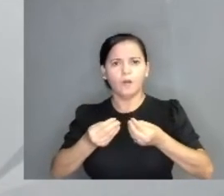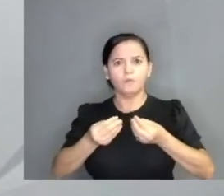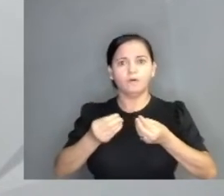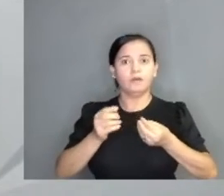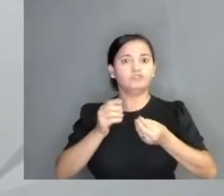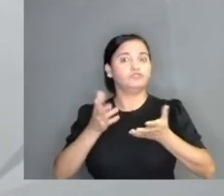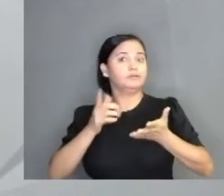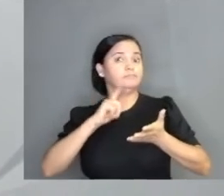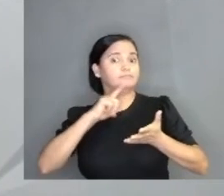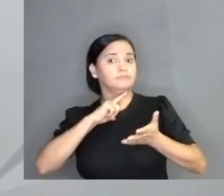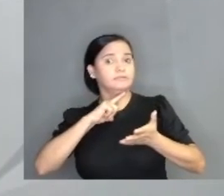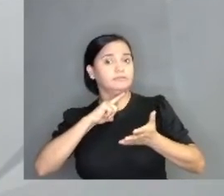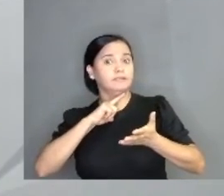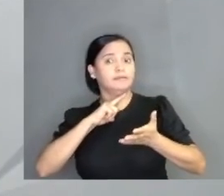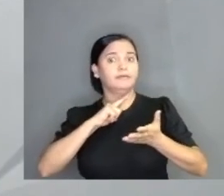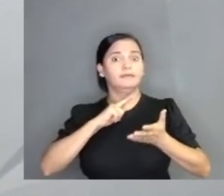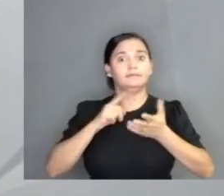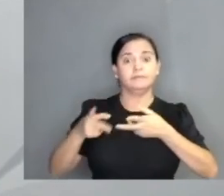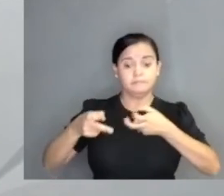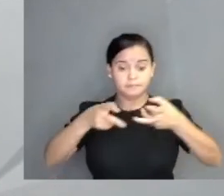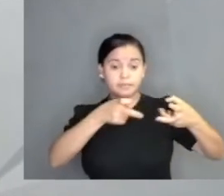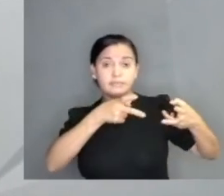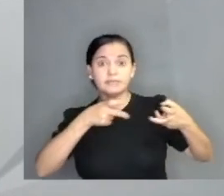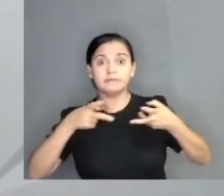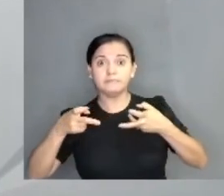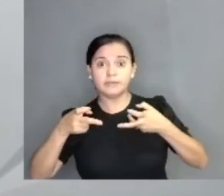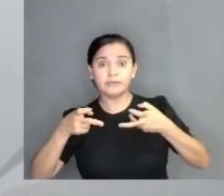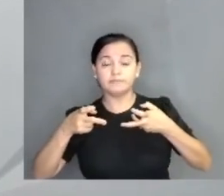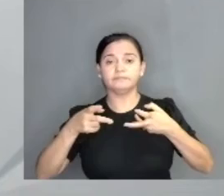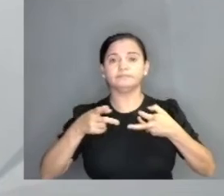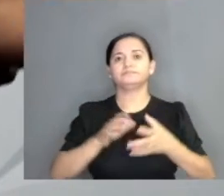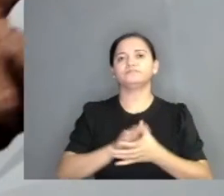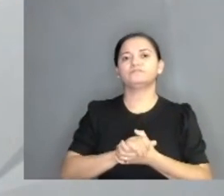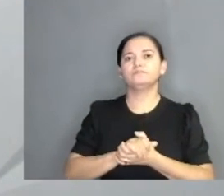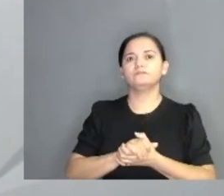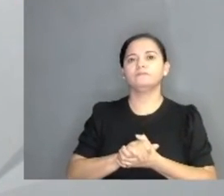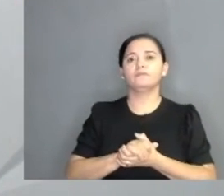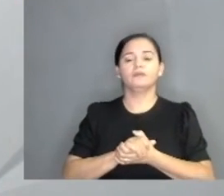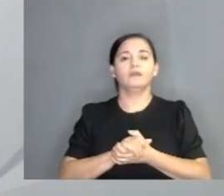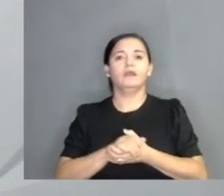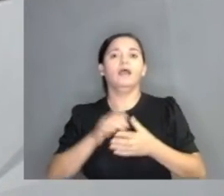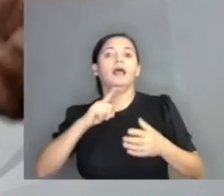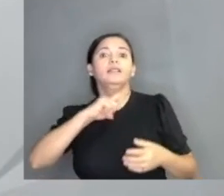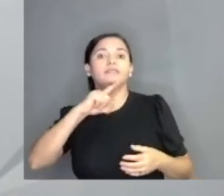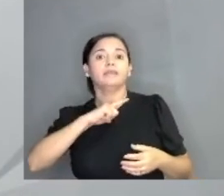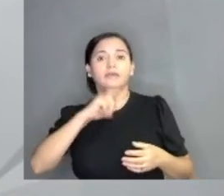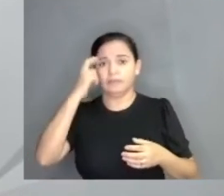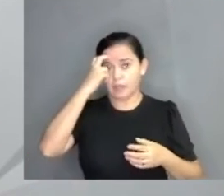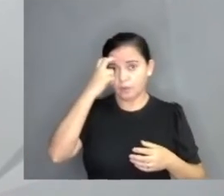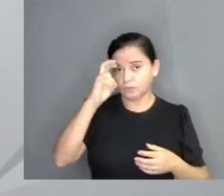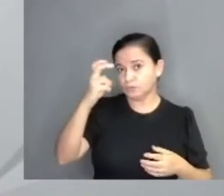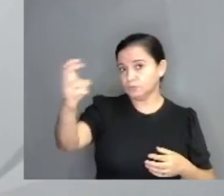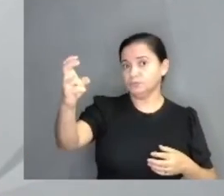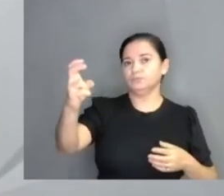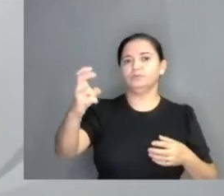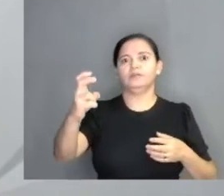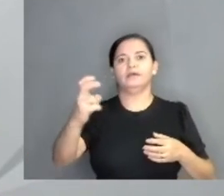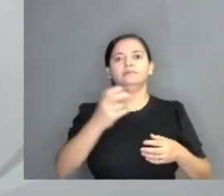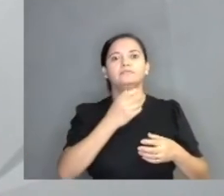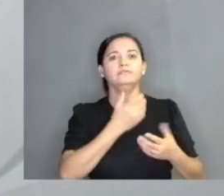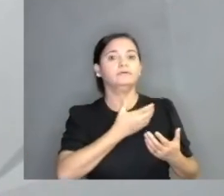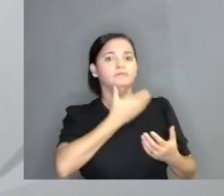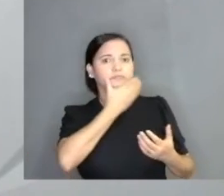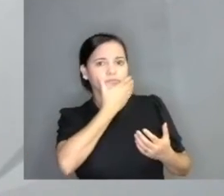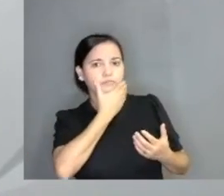não é dessa forma que tem que ser visto. Sabe por quê? A cultura artística existia no período